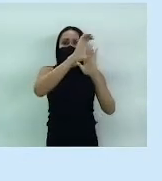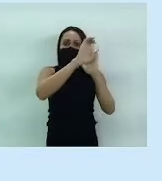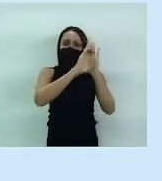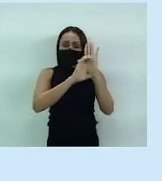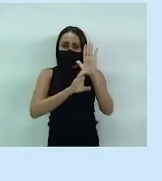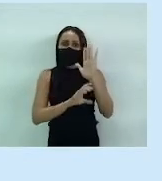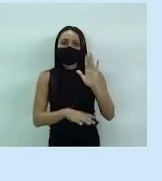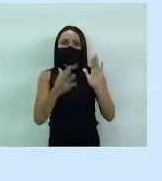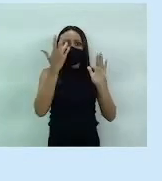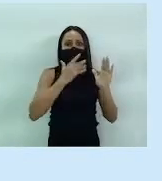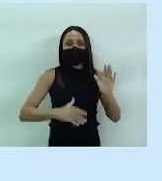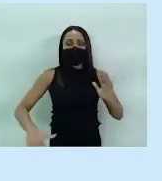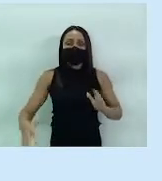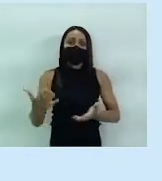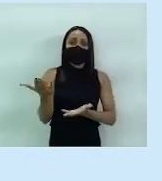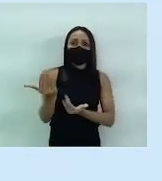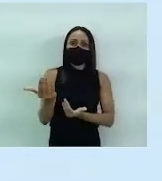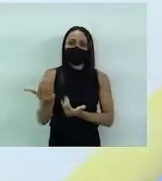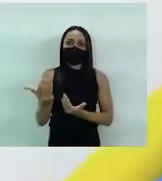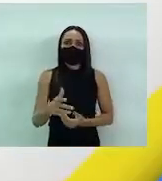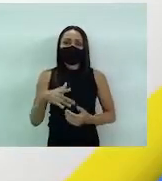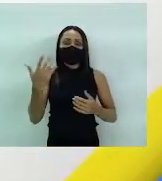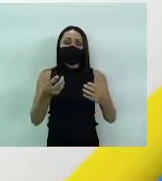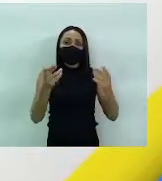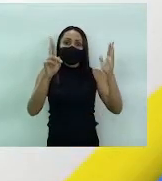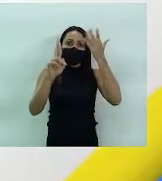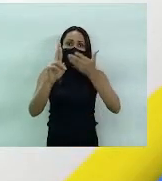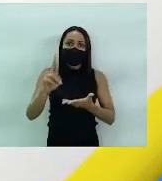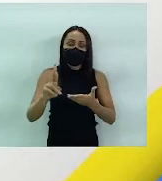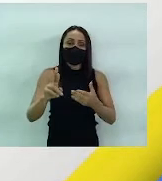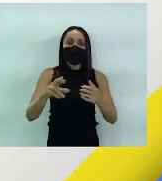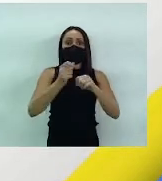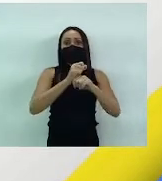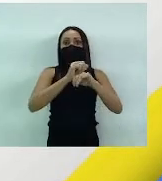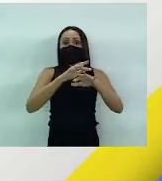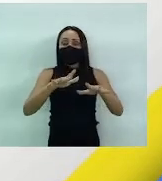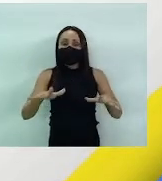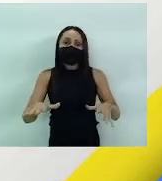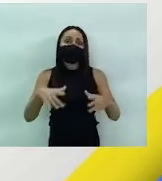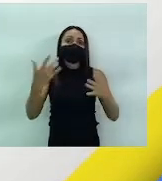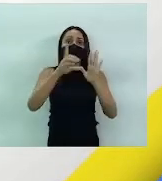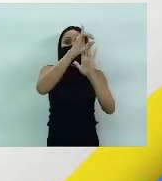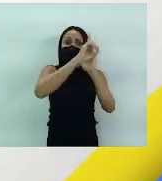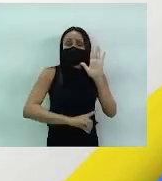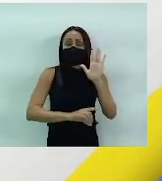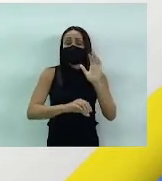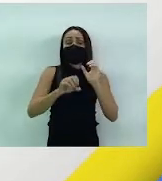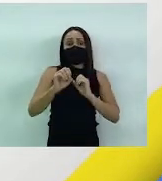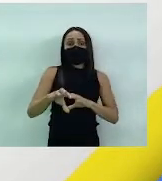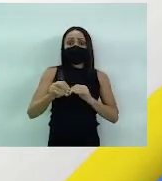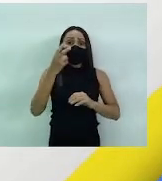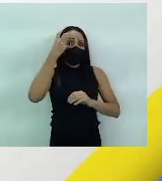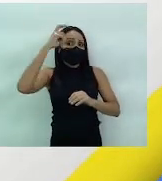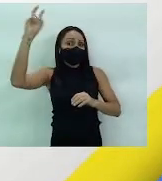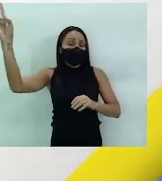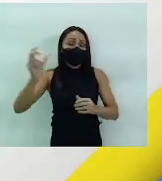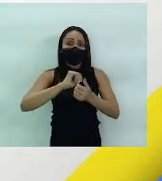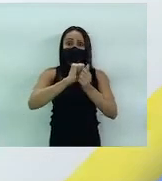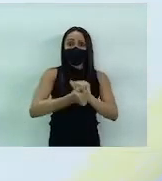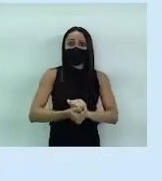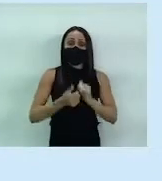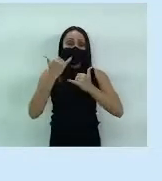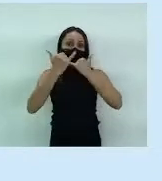do Adolescente, o ECA, no que se refere às disposições preliminares e ao direito à educação, à cultura, ao esporte e ao